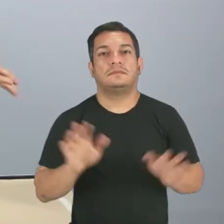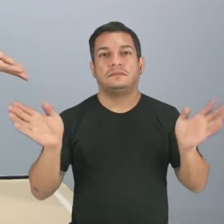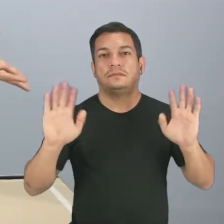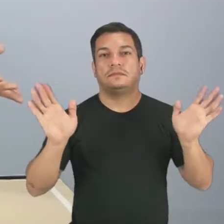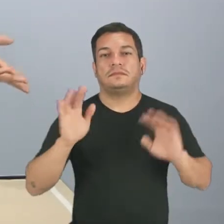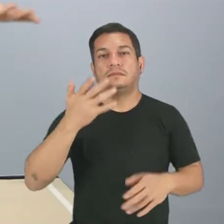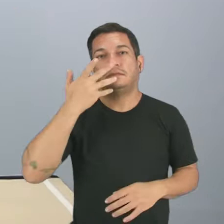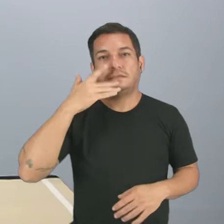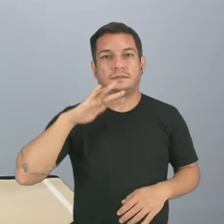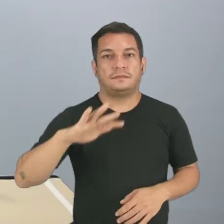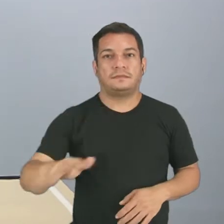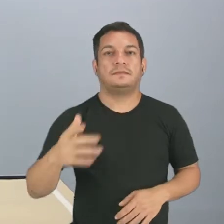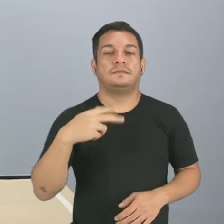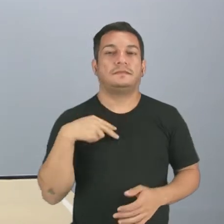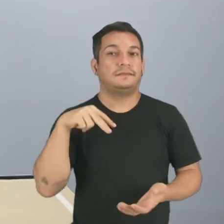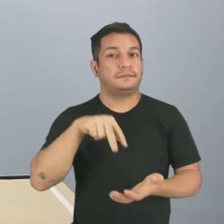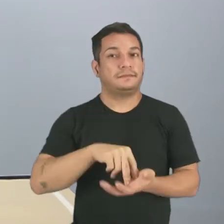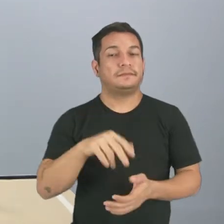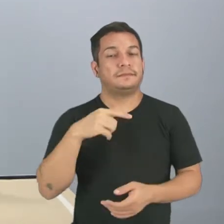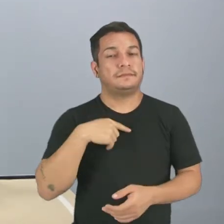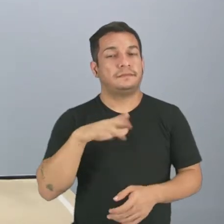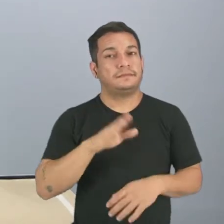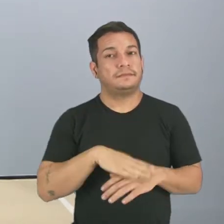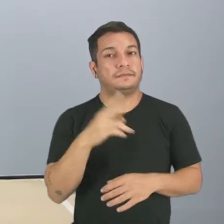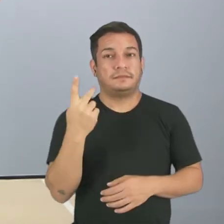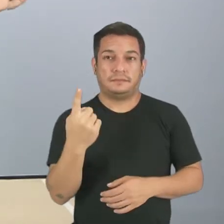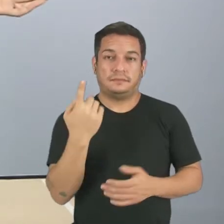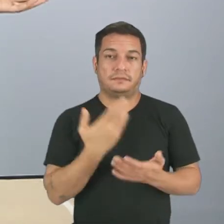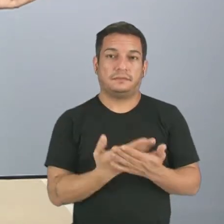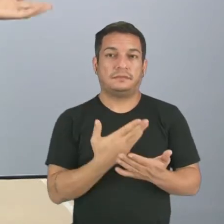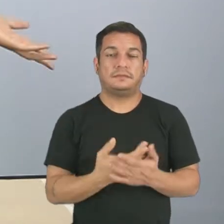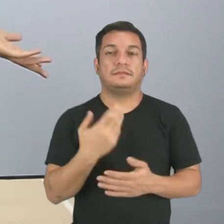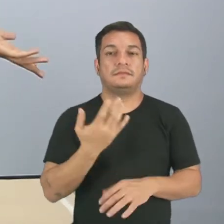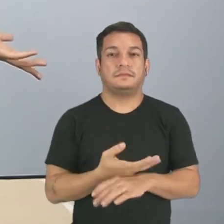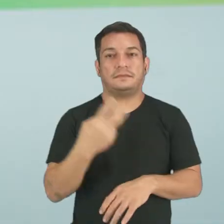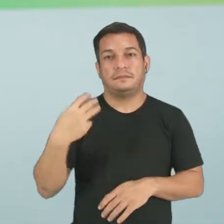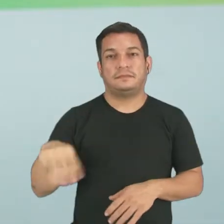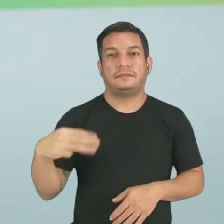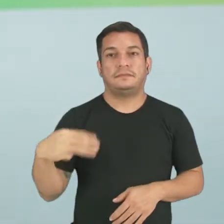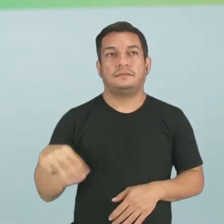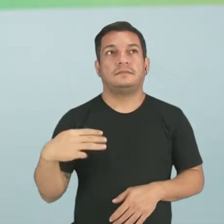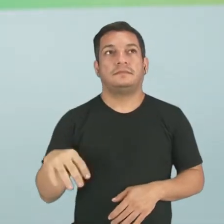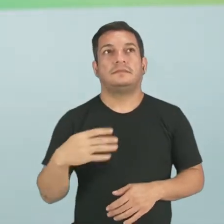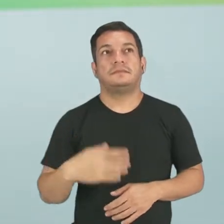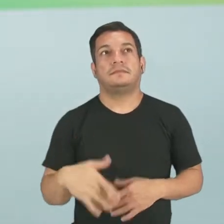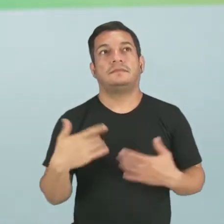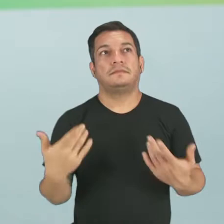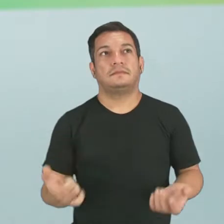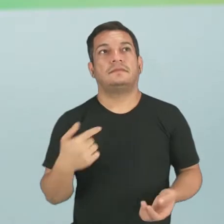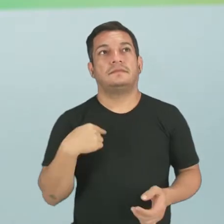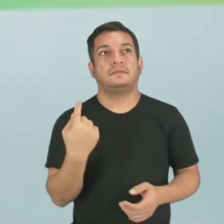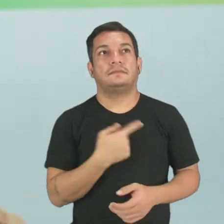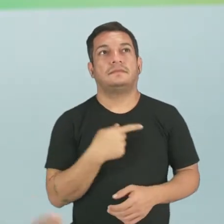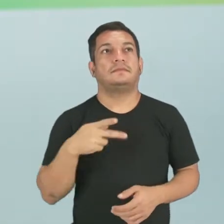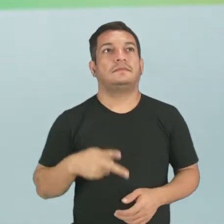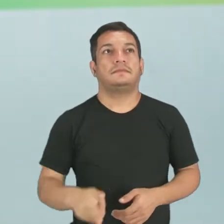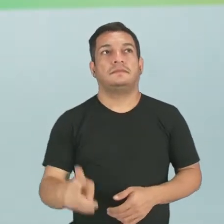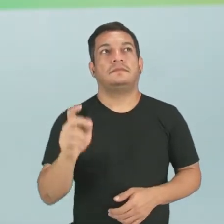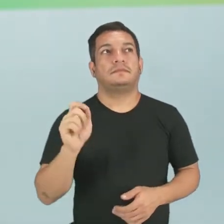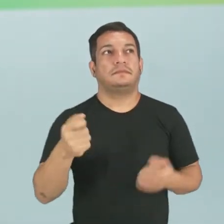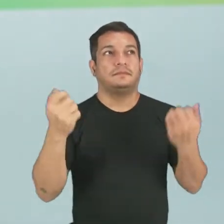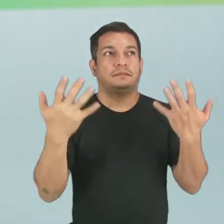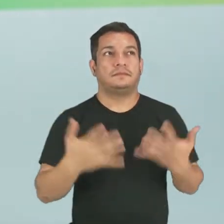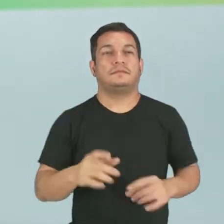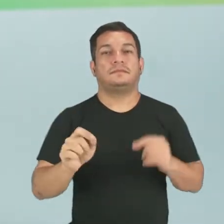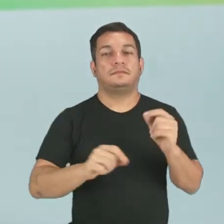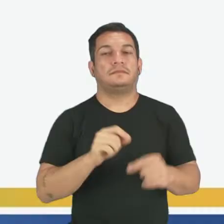Olá, crianças! Estamos de volta para mais uma aula de matemática e iremos continuar